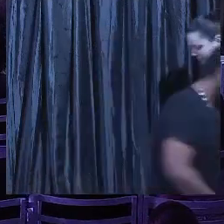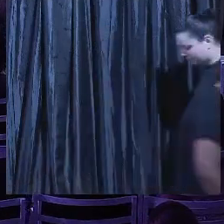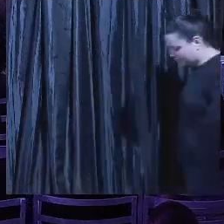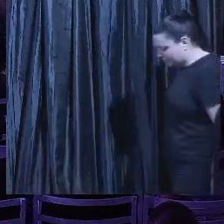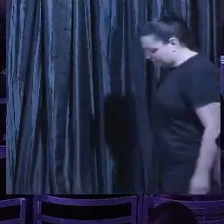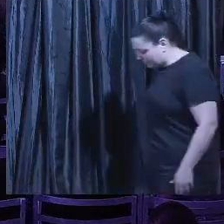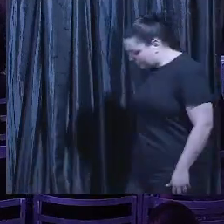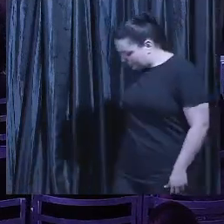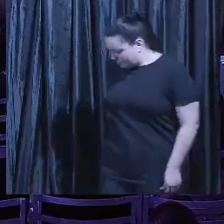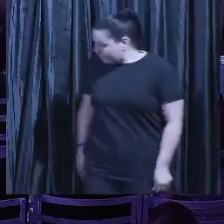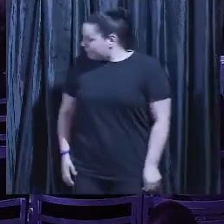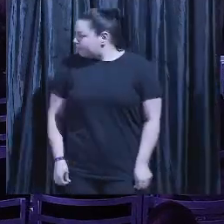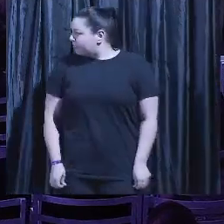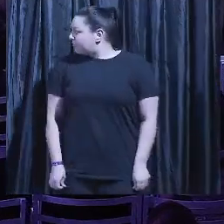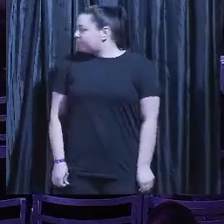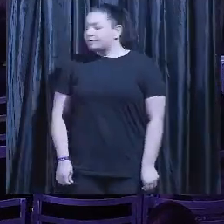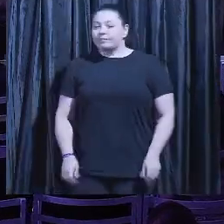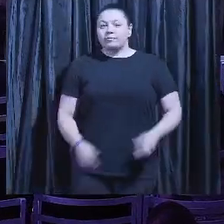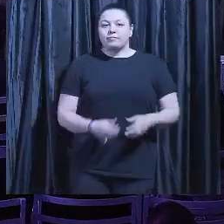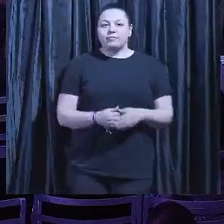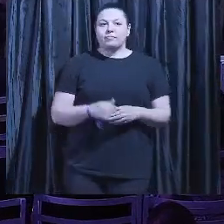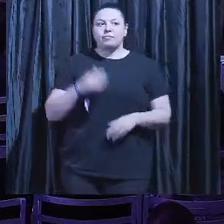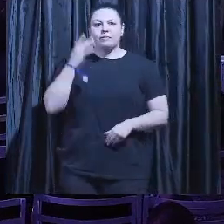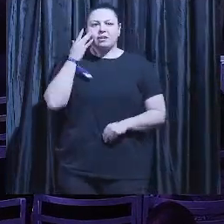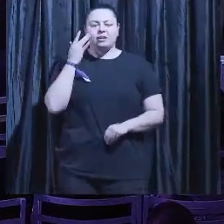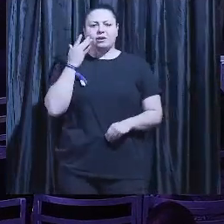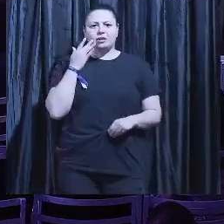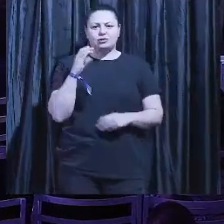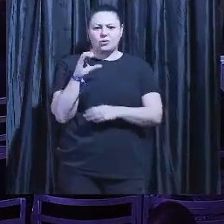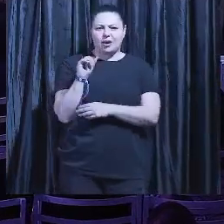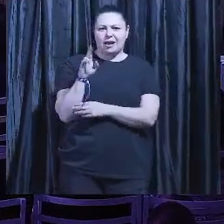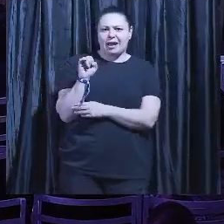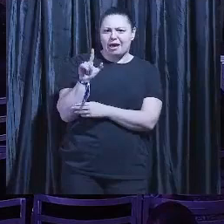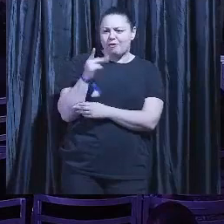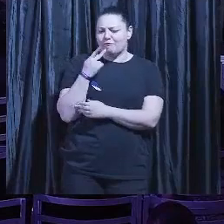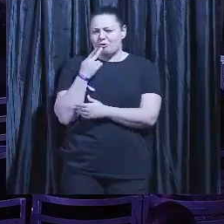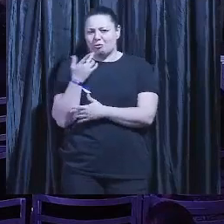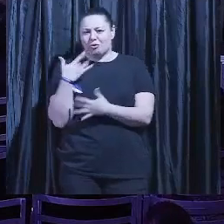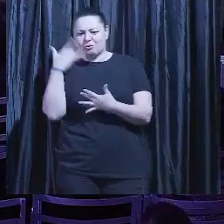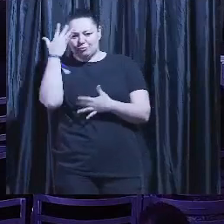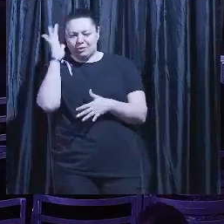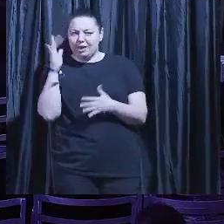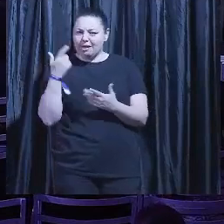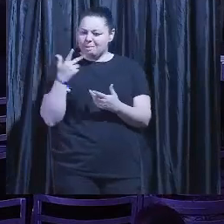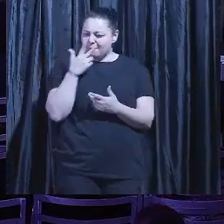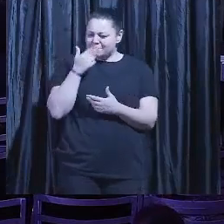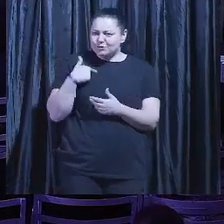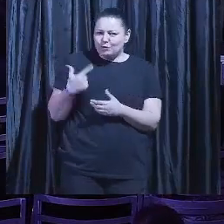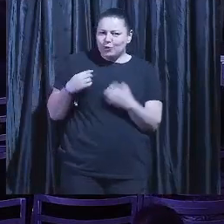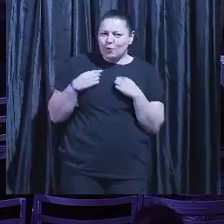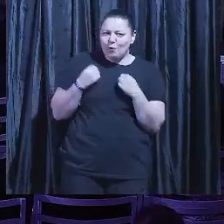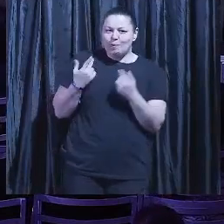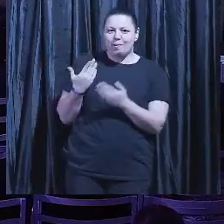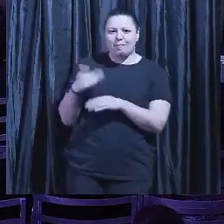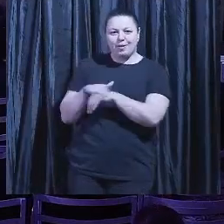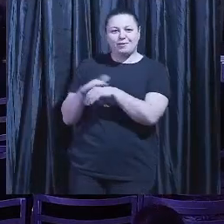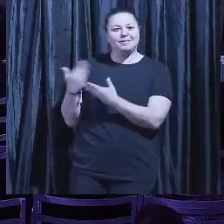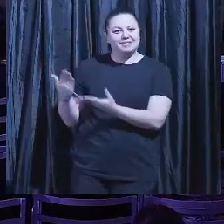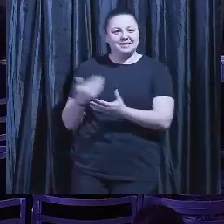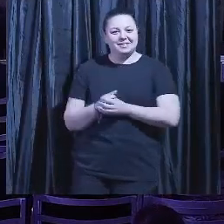Gente, eu não, acho que a Carol falou, se alguém falou, não tenho nem roupa para conversar com vocês, assim. Mas vamos lá, vou